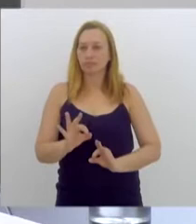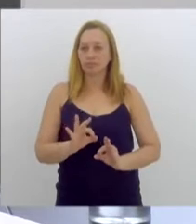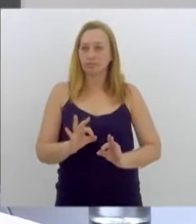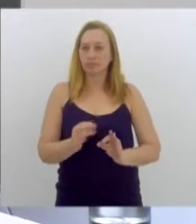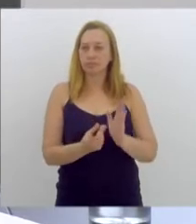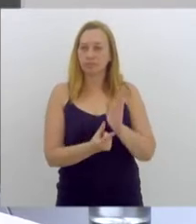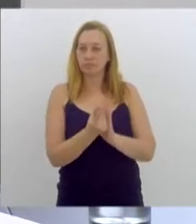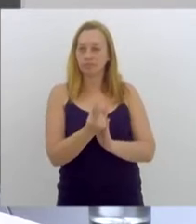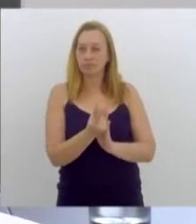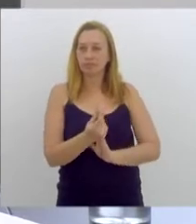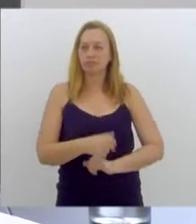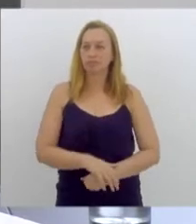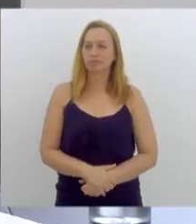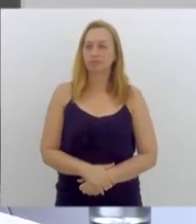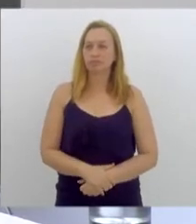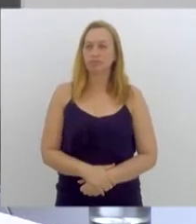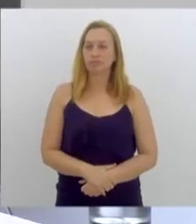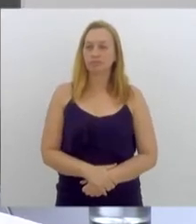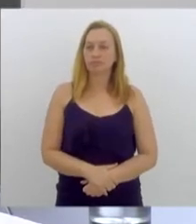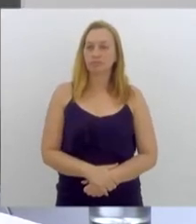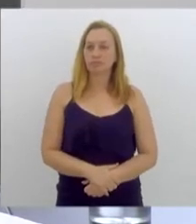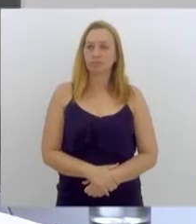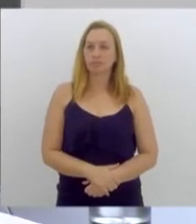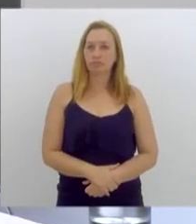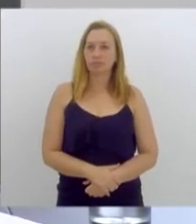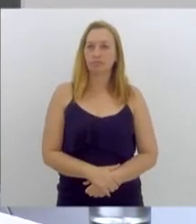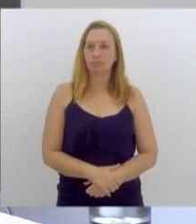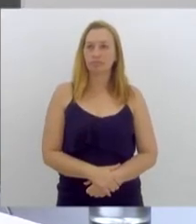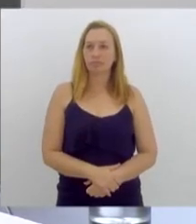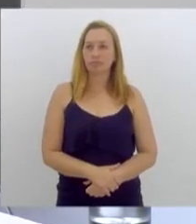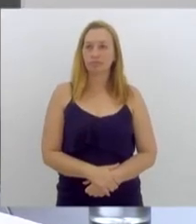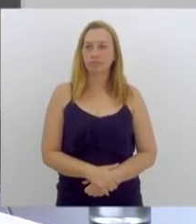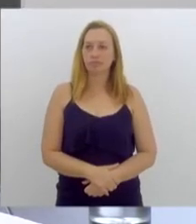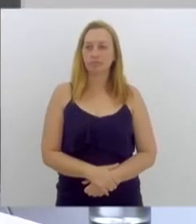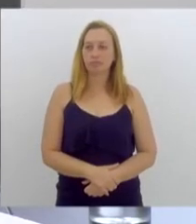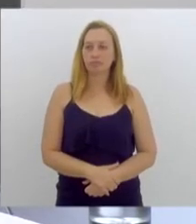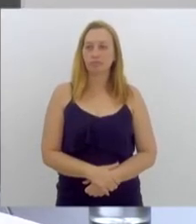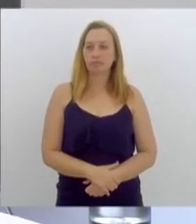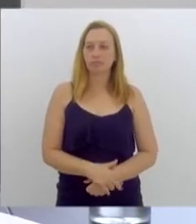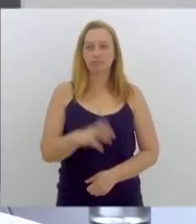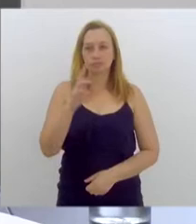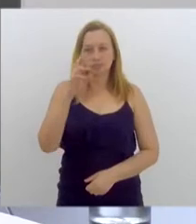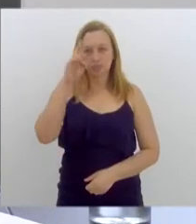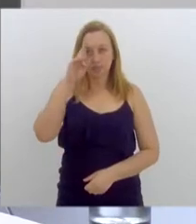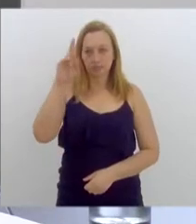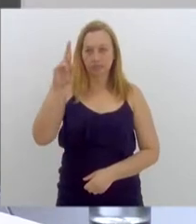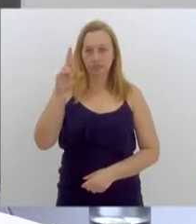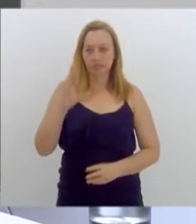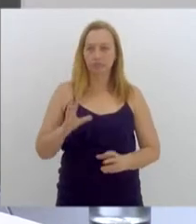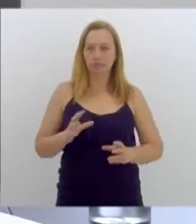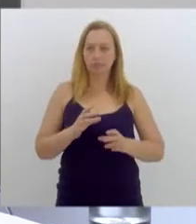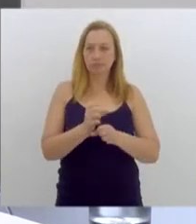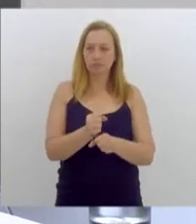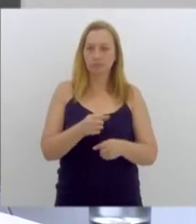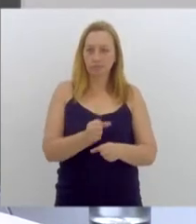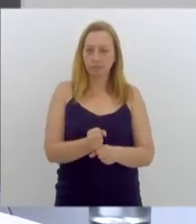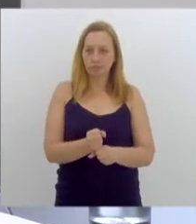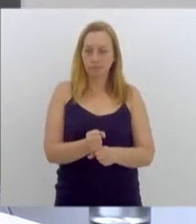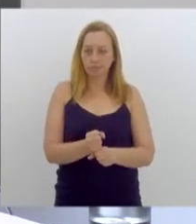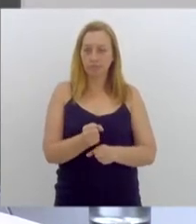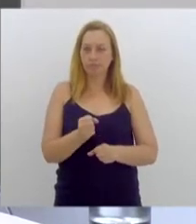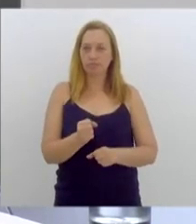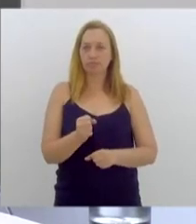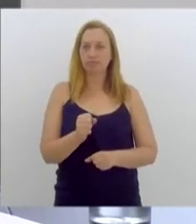orçamento a senhora contadora Elizabeth Mauro